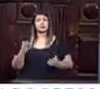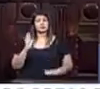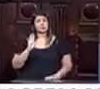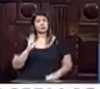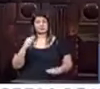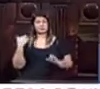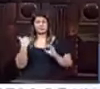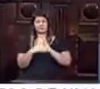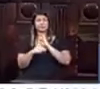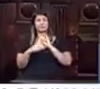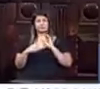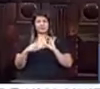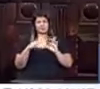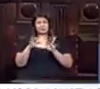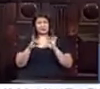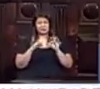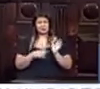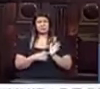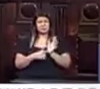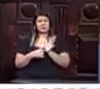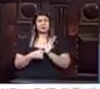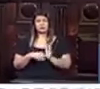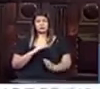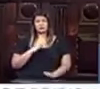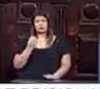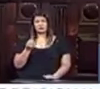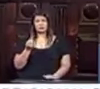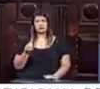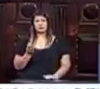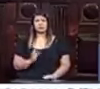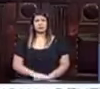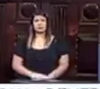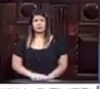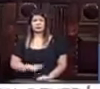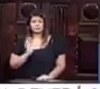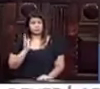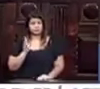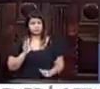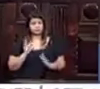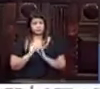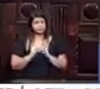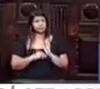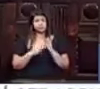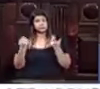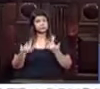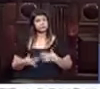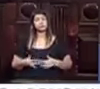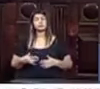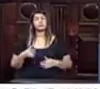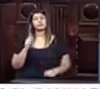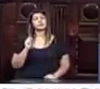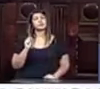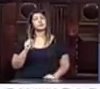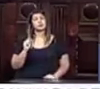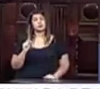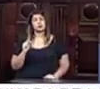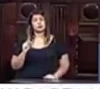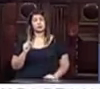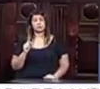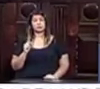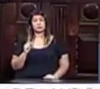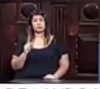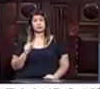cá. E apresentamos uma terceira emenda que diz respeito à impossibilidade